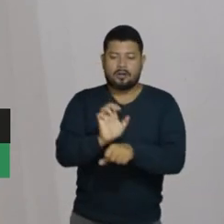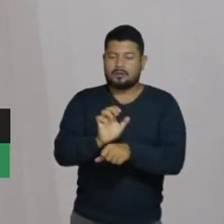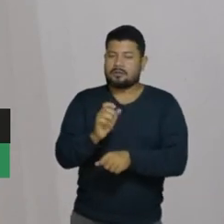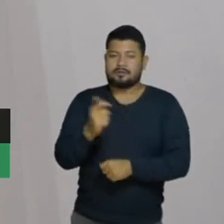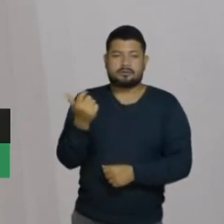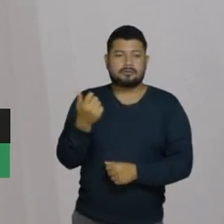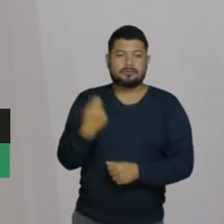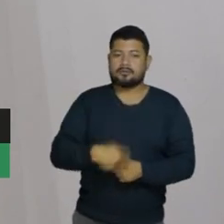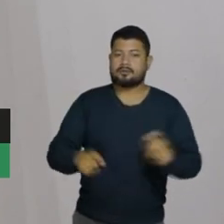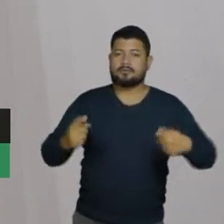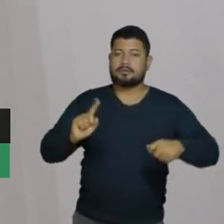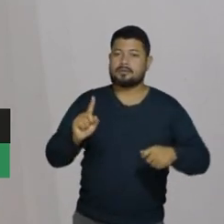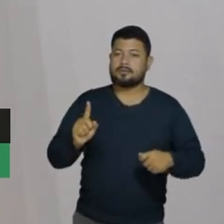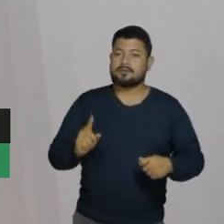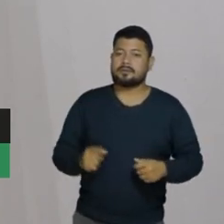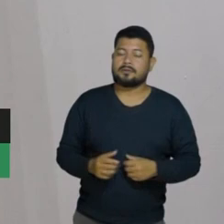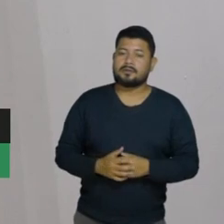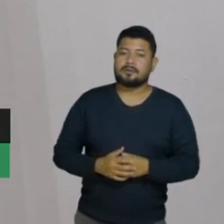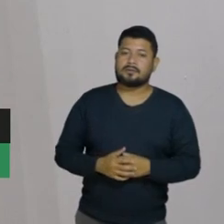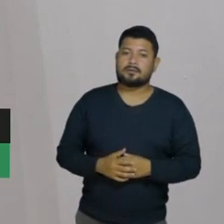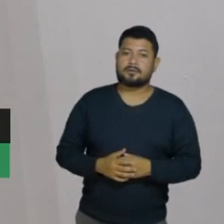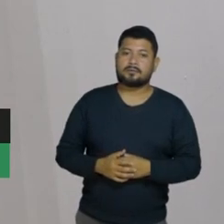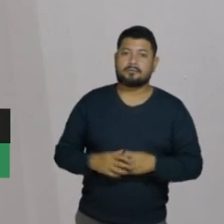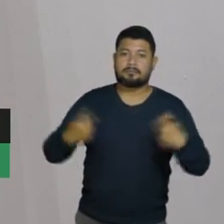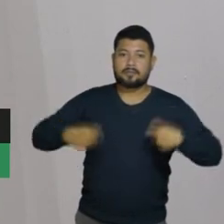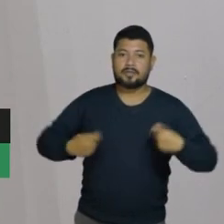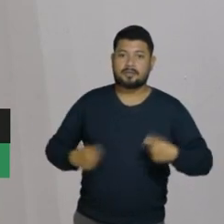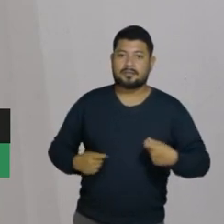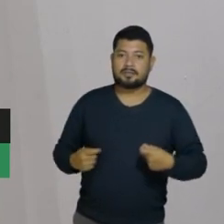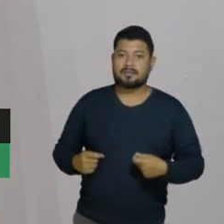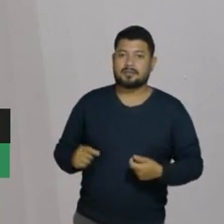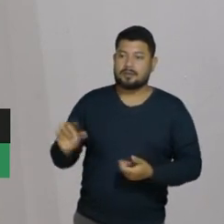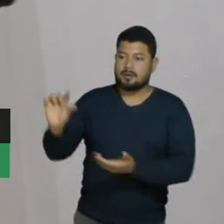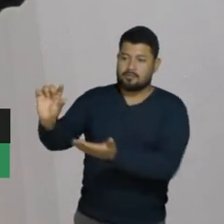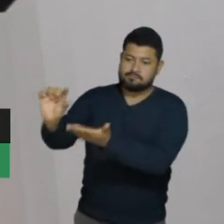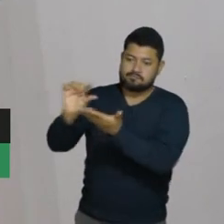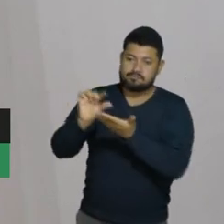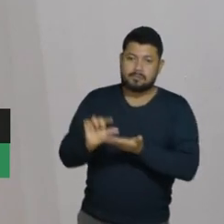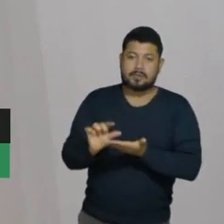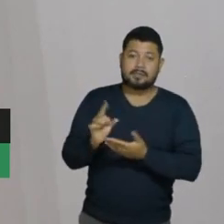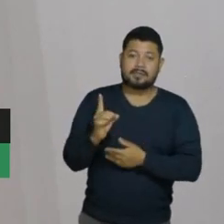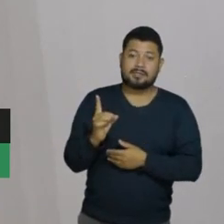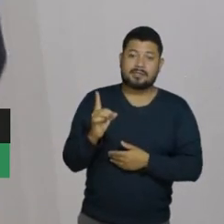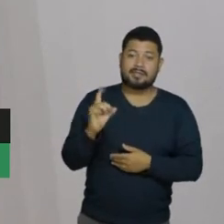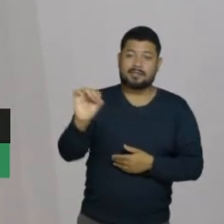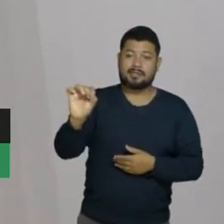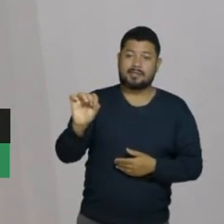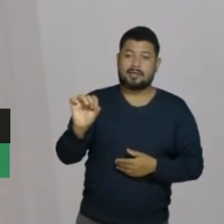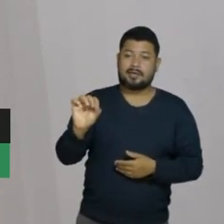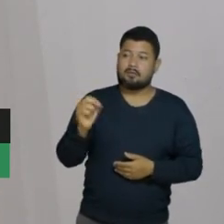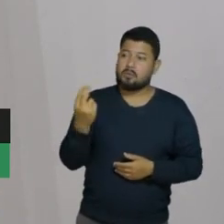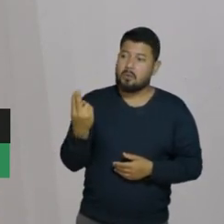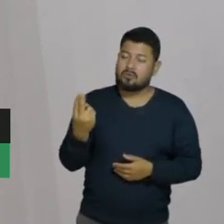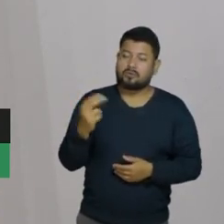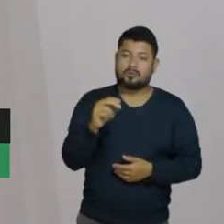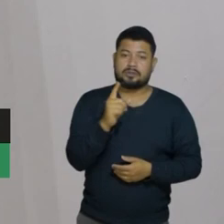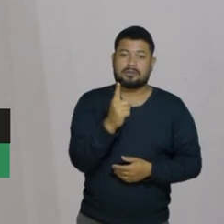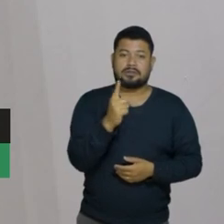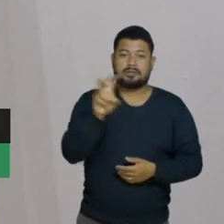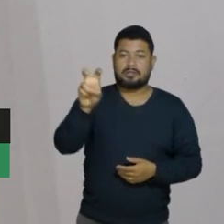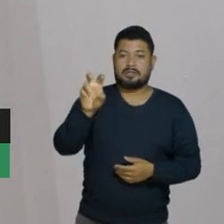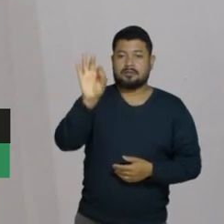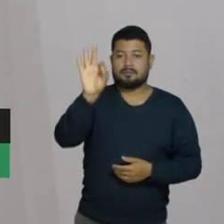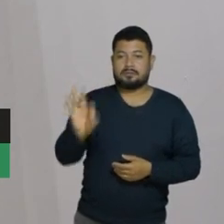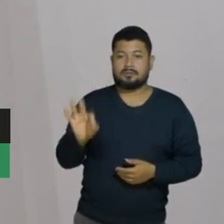uma pequena parte, ínfima, pequena, 10%, 15% do que a